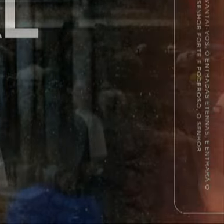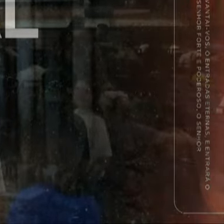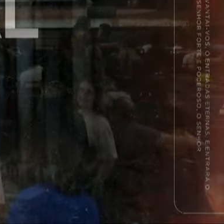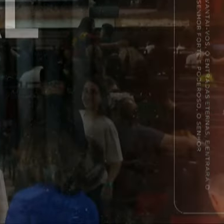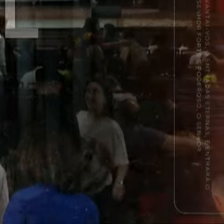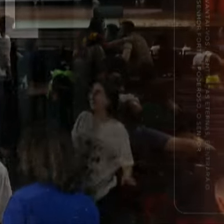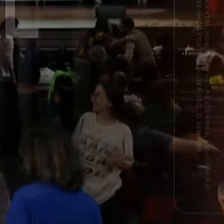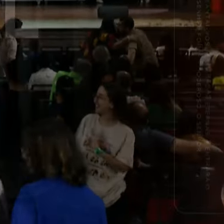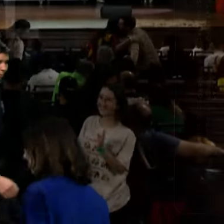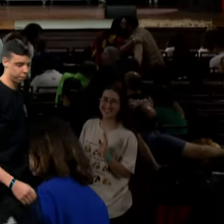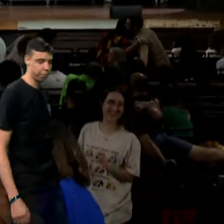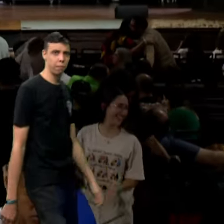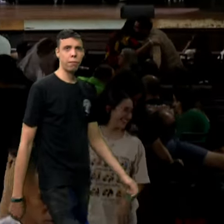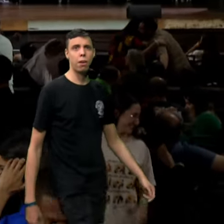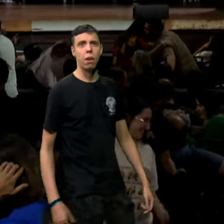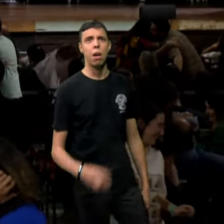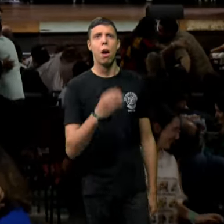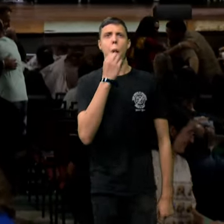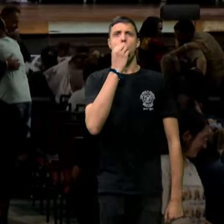Tarde, igreja.